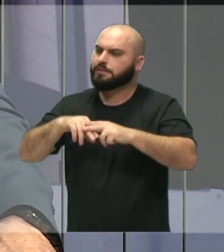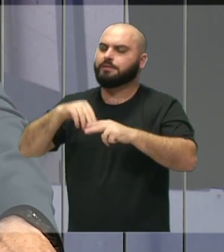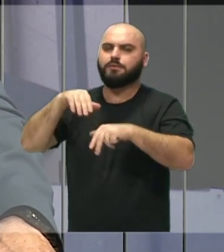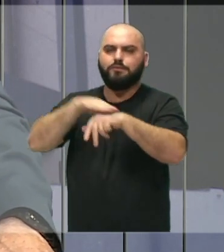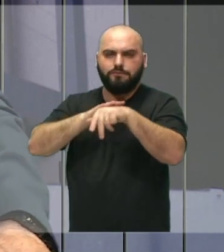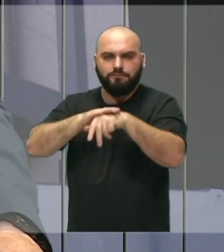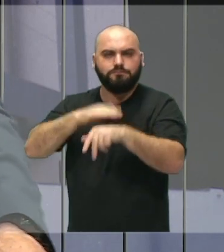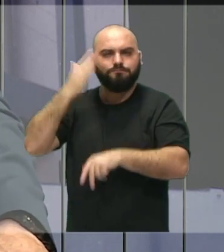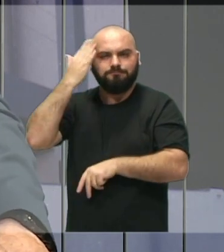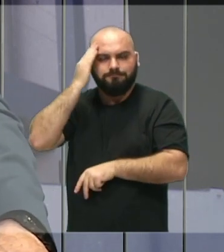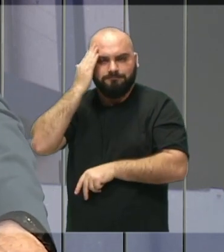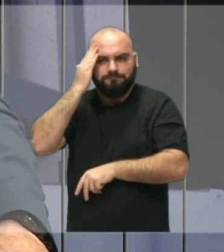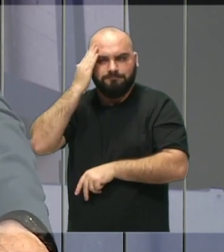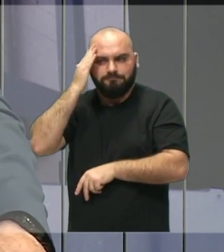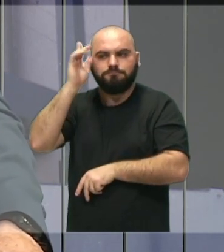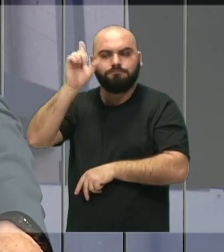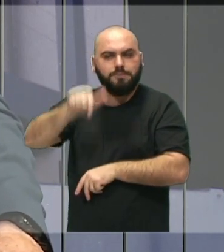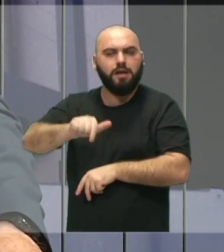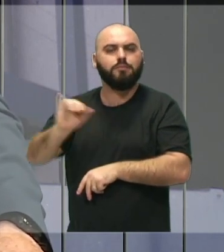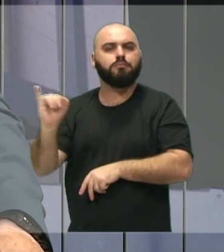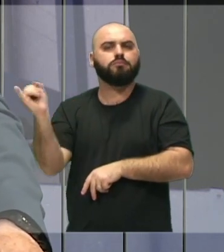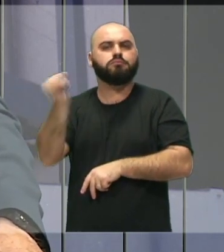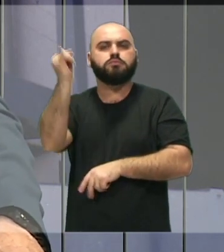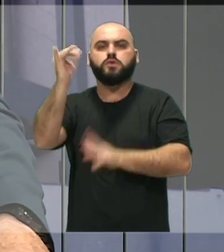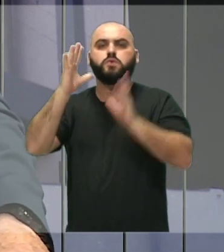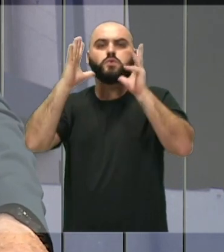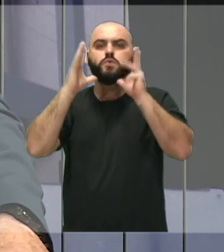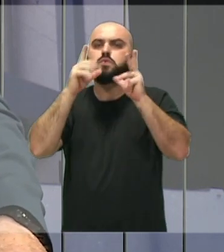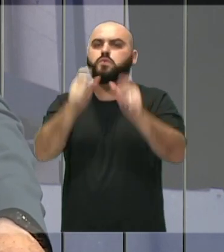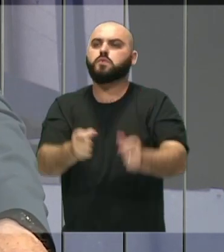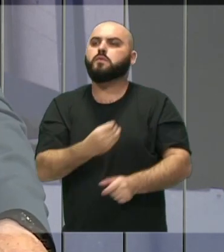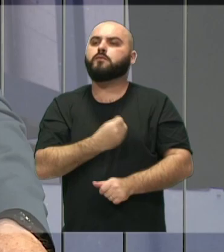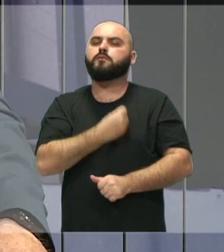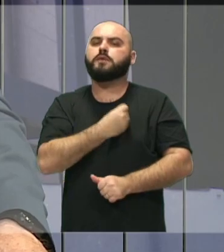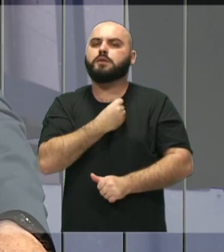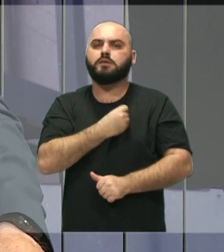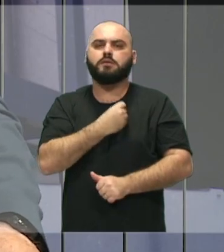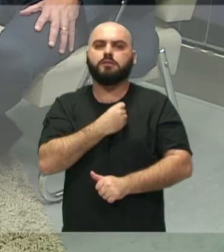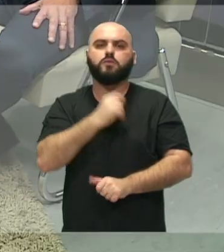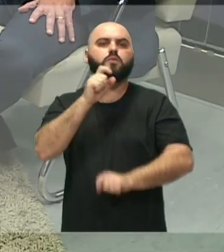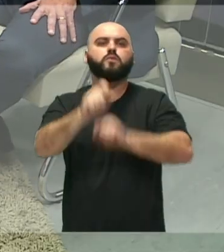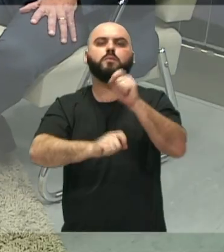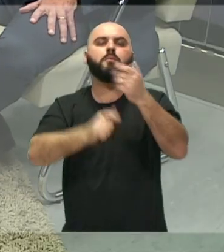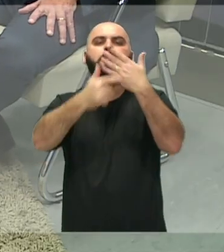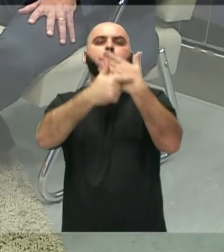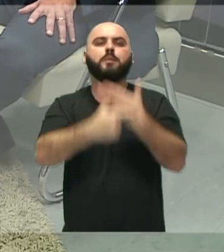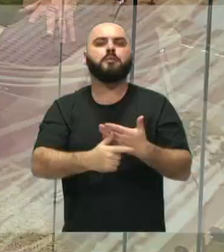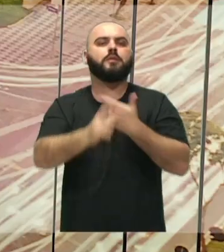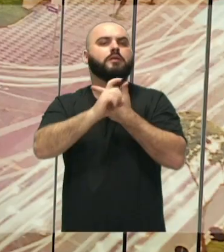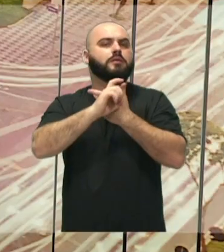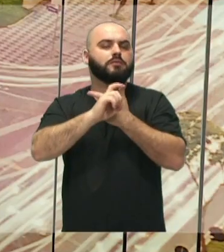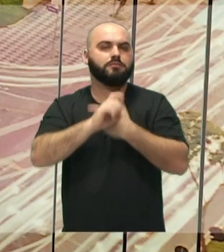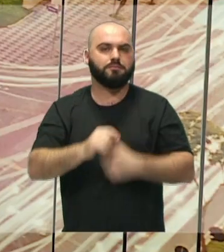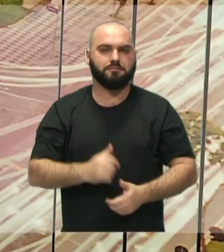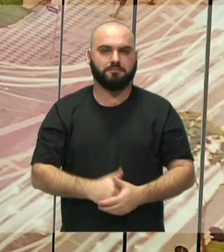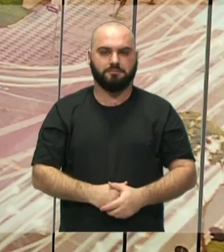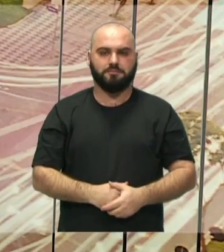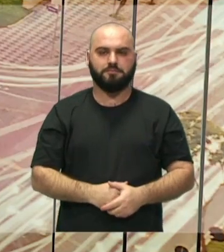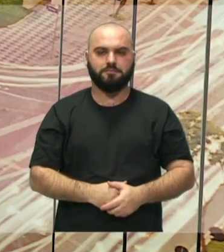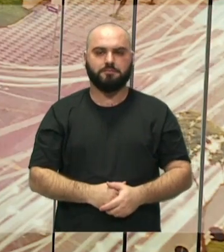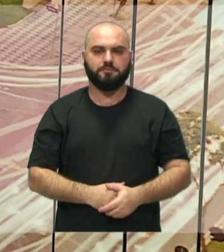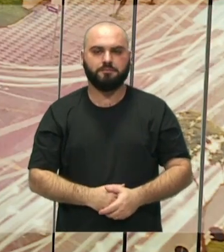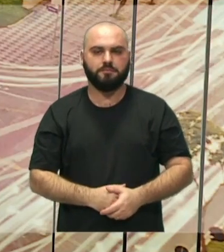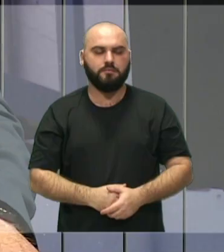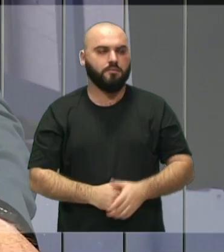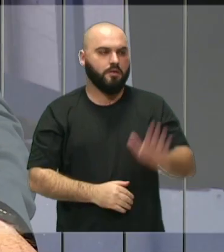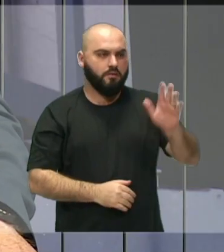digo, seria importante todos vivenciarem em algum momento o que é o papel do executivo também. Vereador, o senhor já protocolou